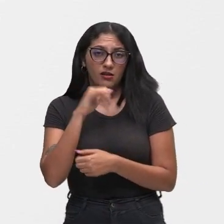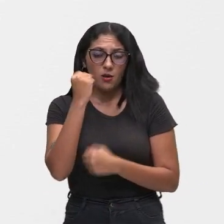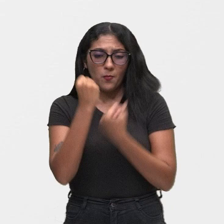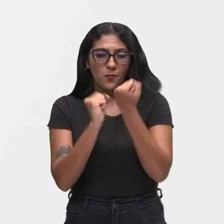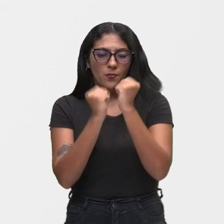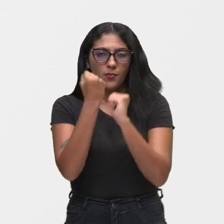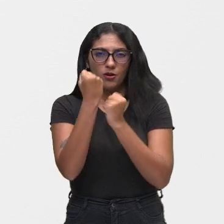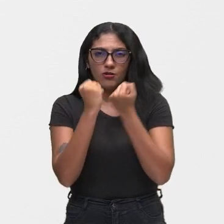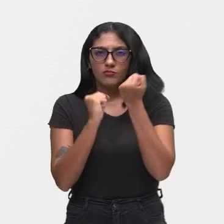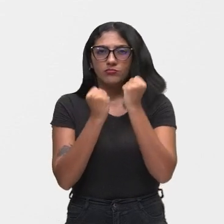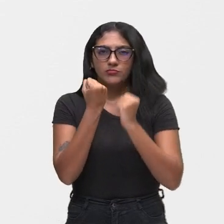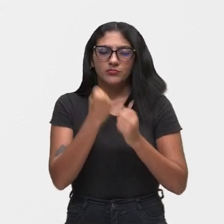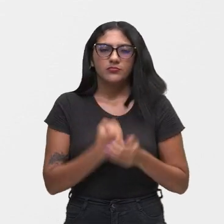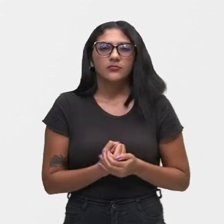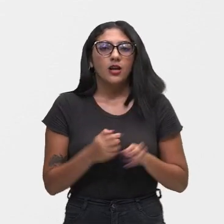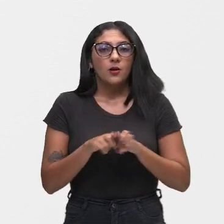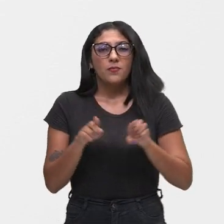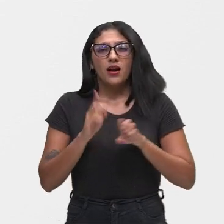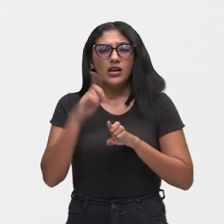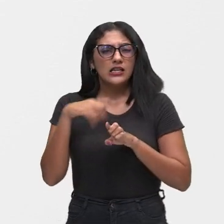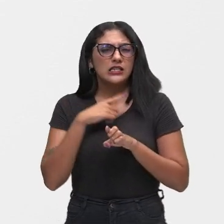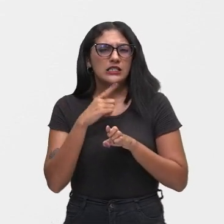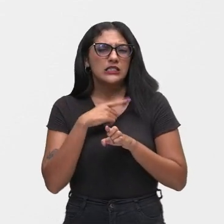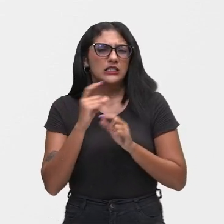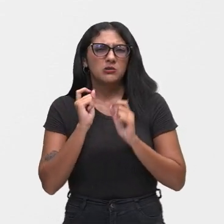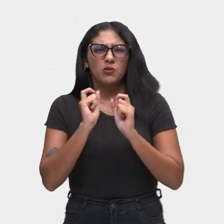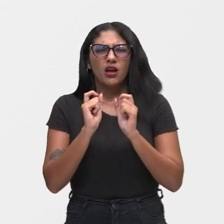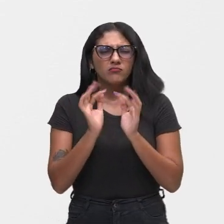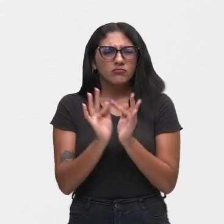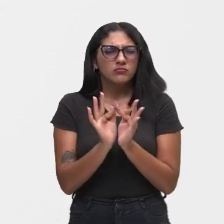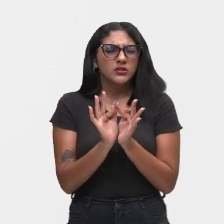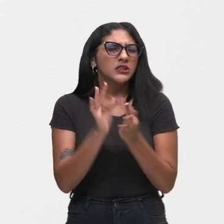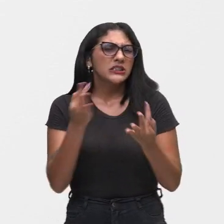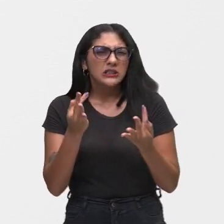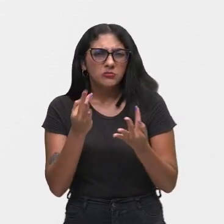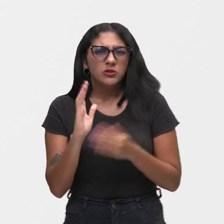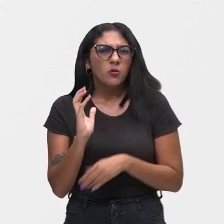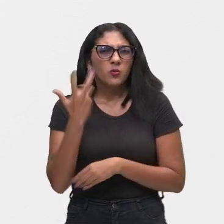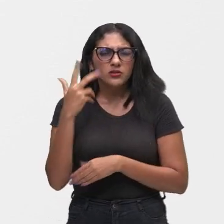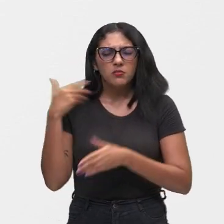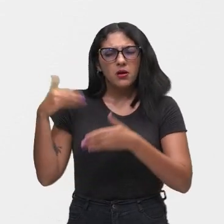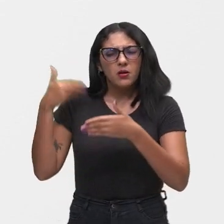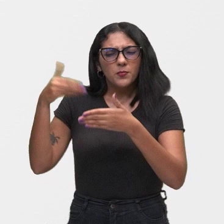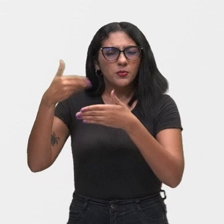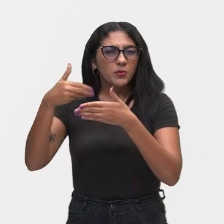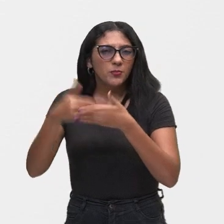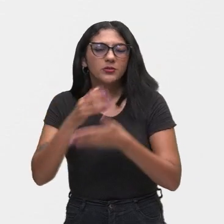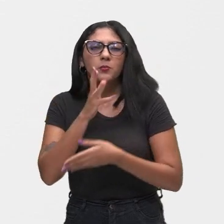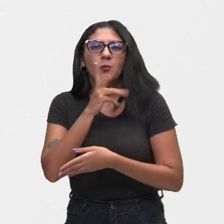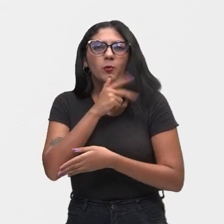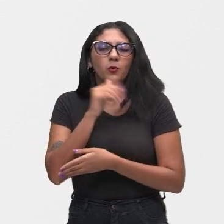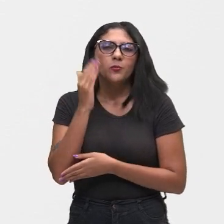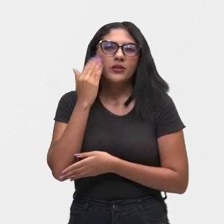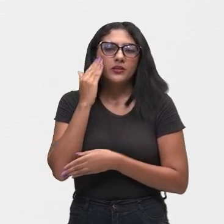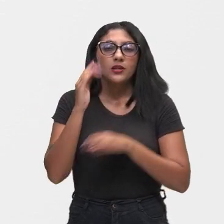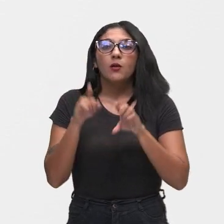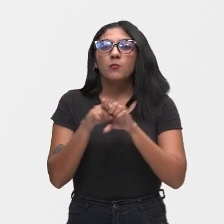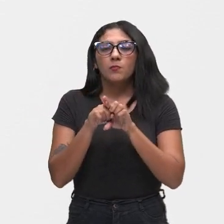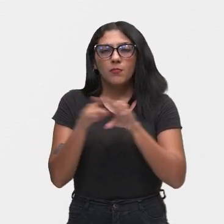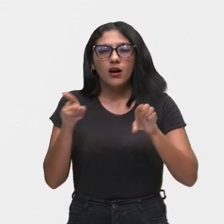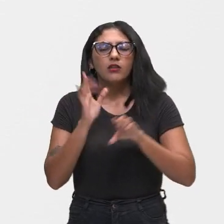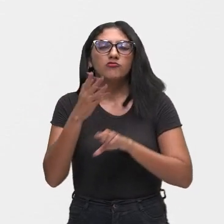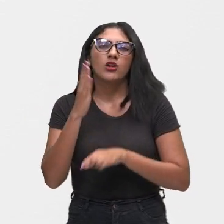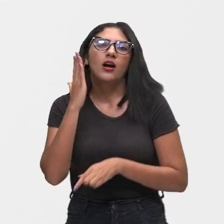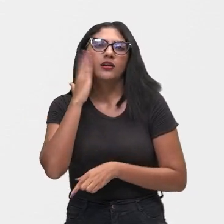energia mecânica, mas que isso eram denominações que foram sendo adotadas ao longo do tempo, mas que causava a